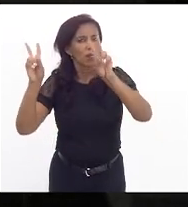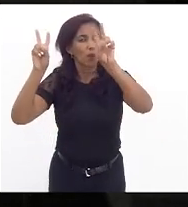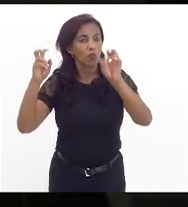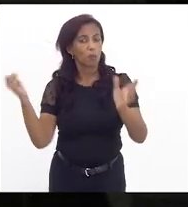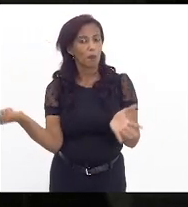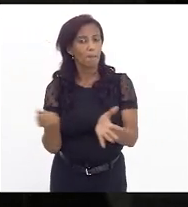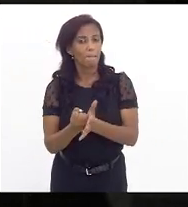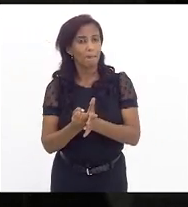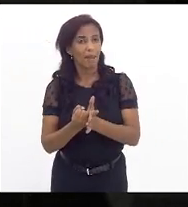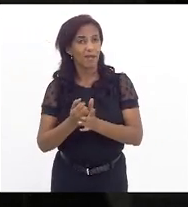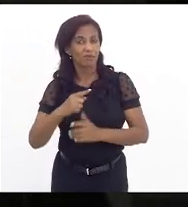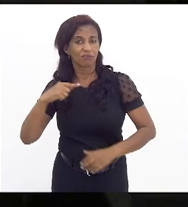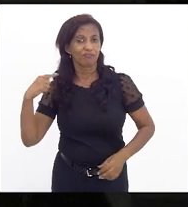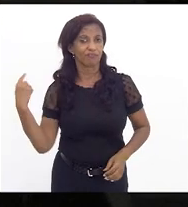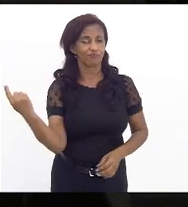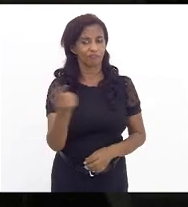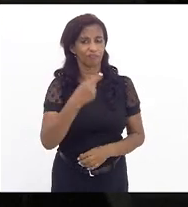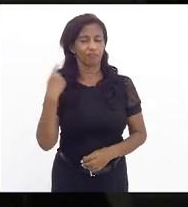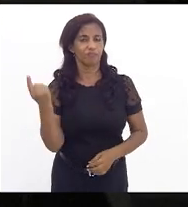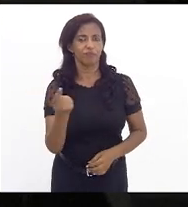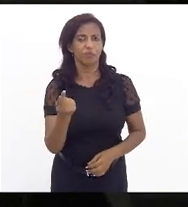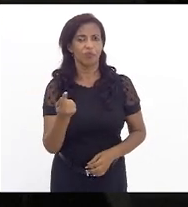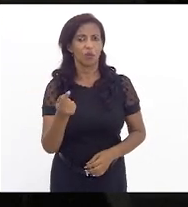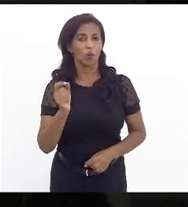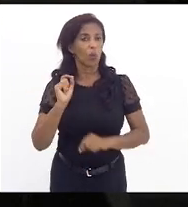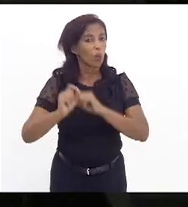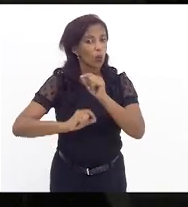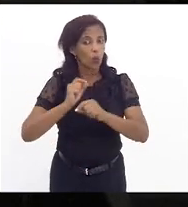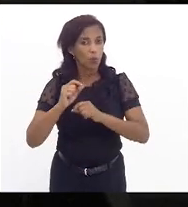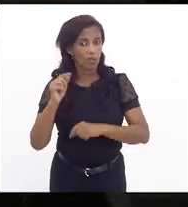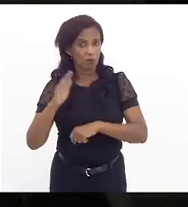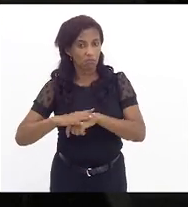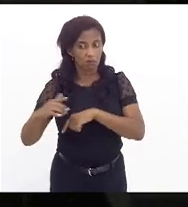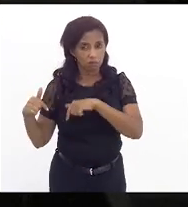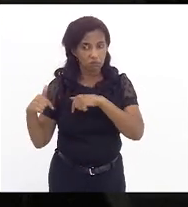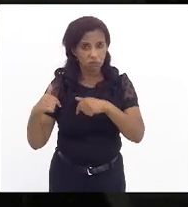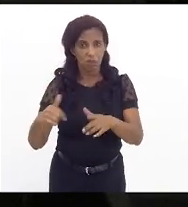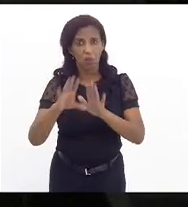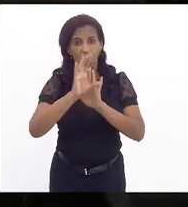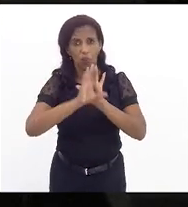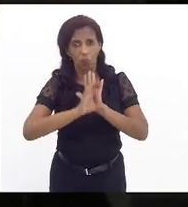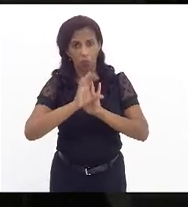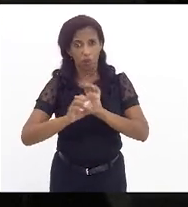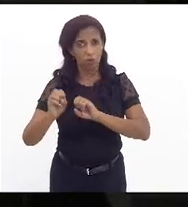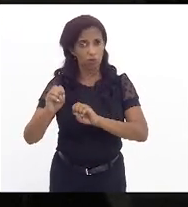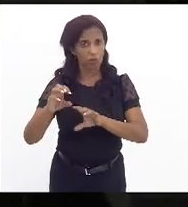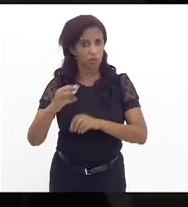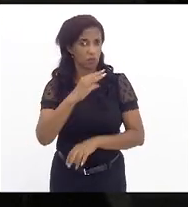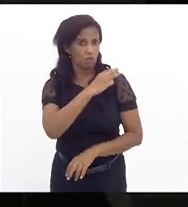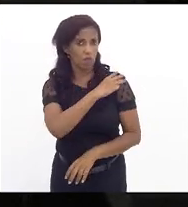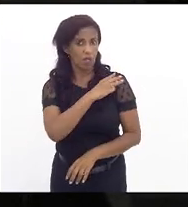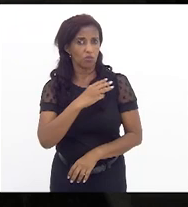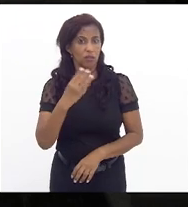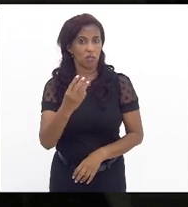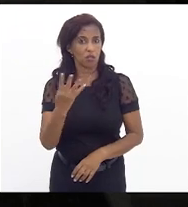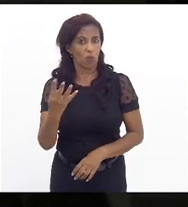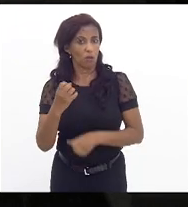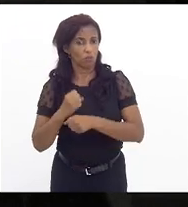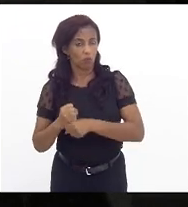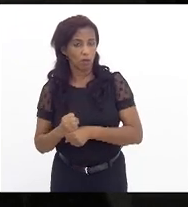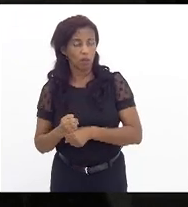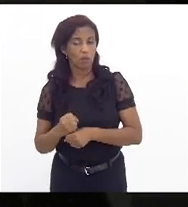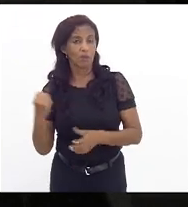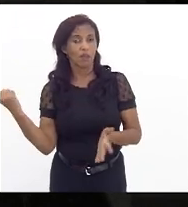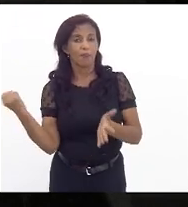impacto geracional. O que a gente fizer, deputado Flávio Serafini, com o currículo do ensino médio nos próximos 3, 4 anos, vai